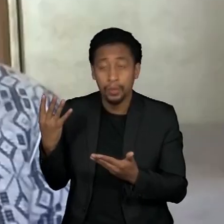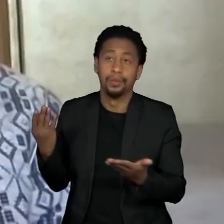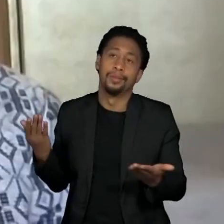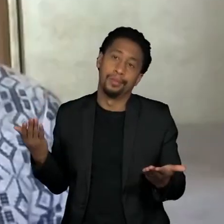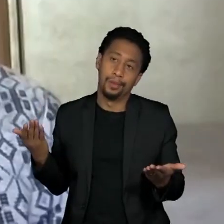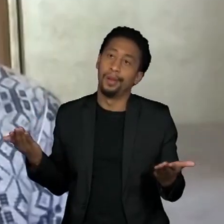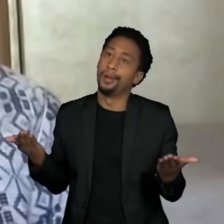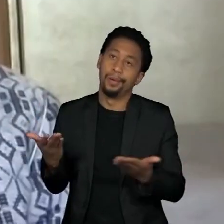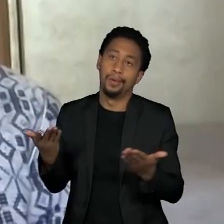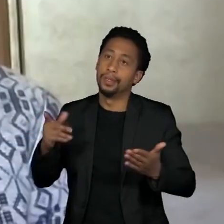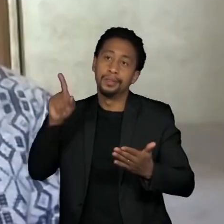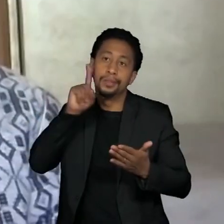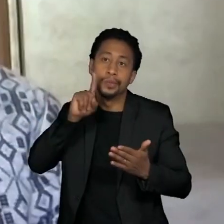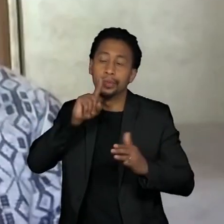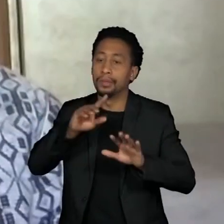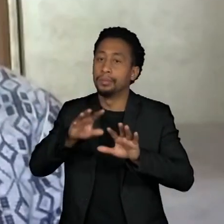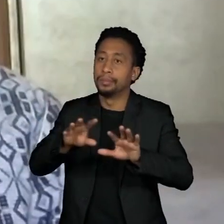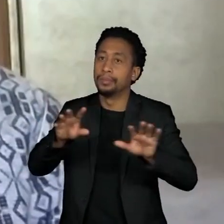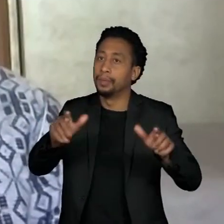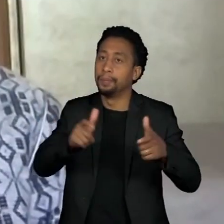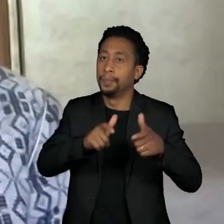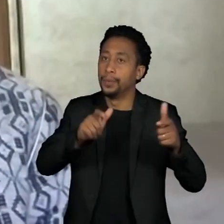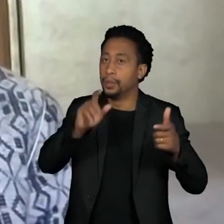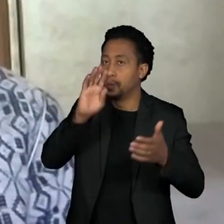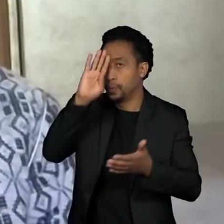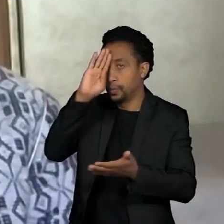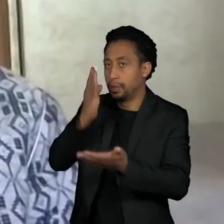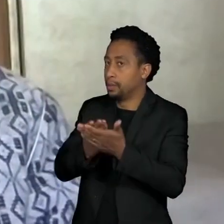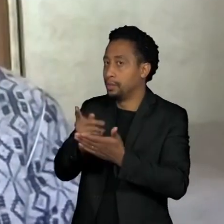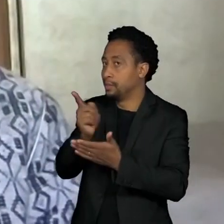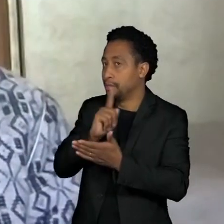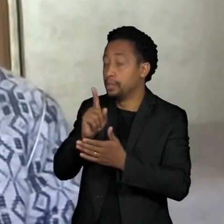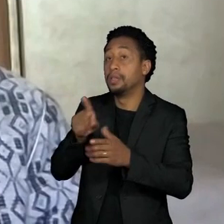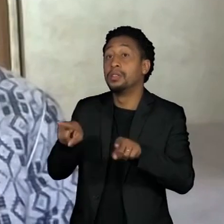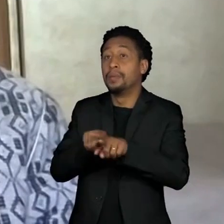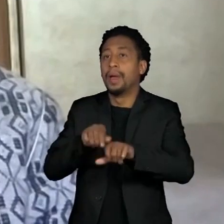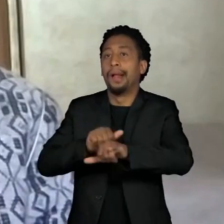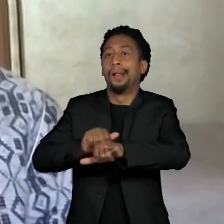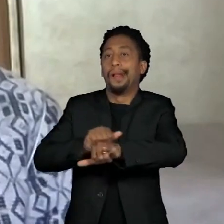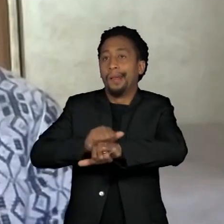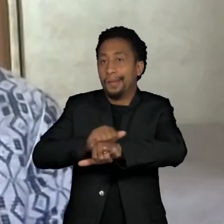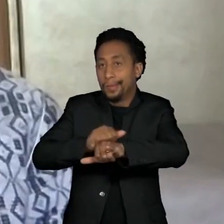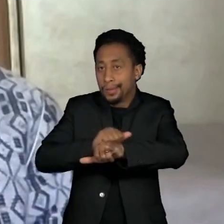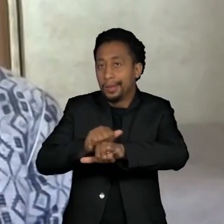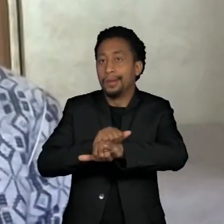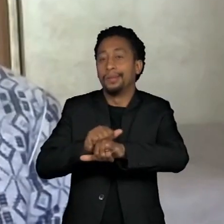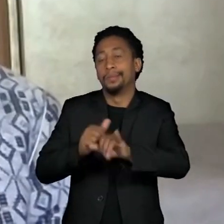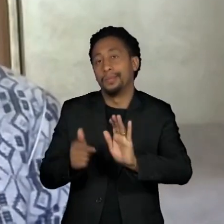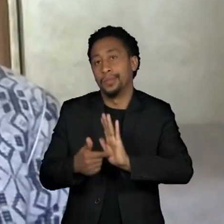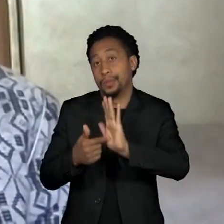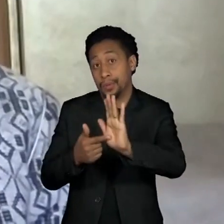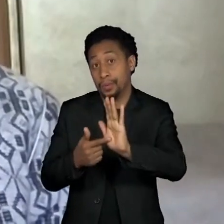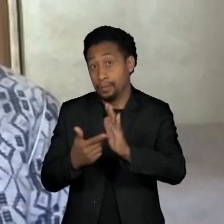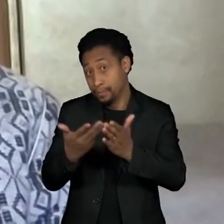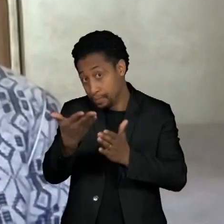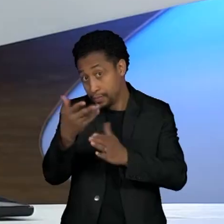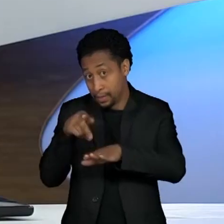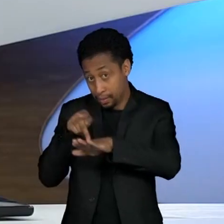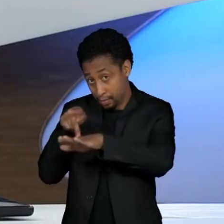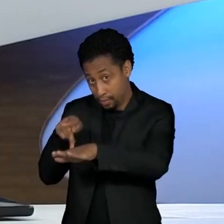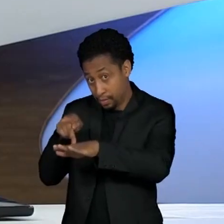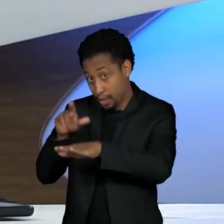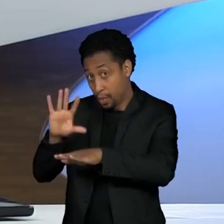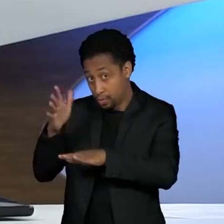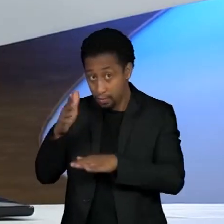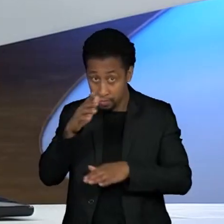desacreditada operação Lava Jato. E no seu país, os Estados Unidos também apoiaram